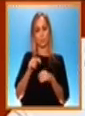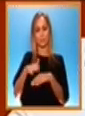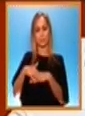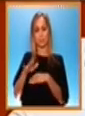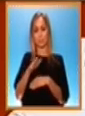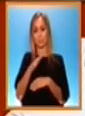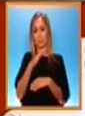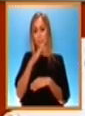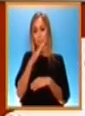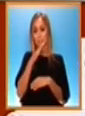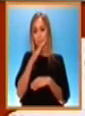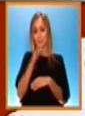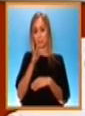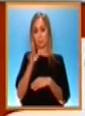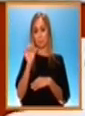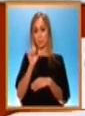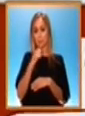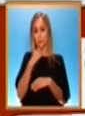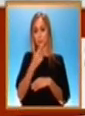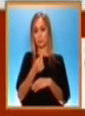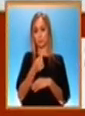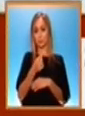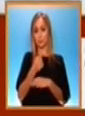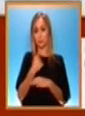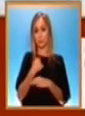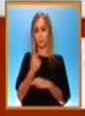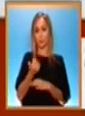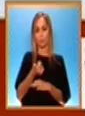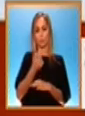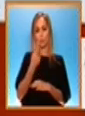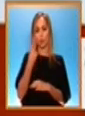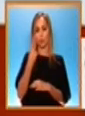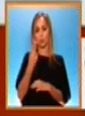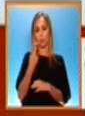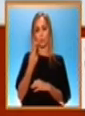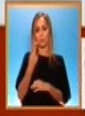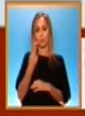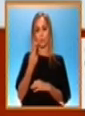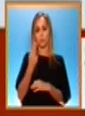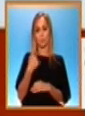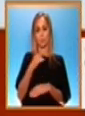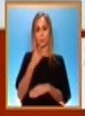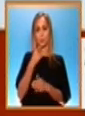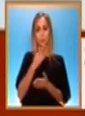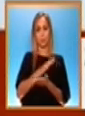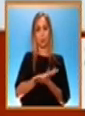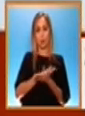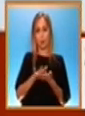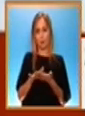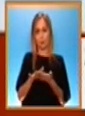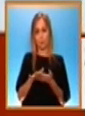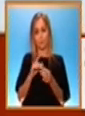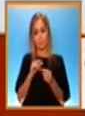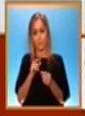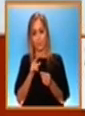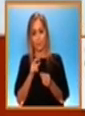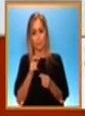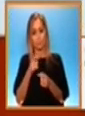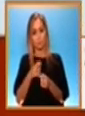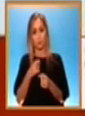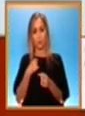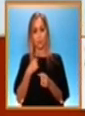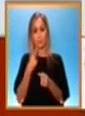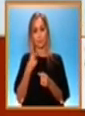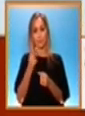saírem para não ficarem mal, dizerem isto foi das melhores coisas que eu vi na vida e não perceberam patavina do que viram. E a referência que as pessoas estão a